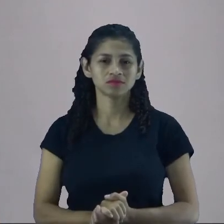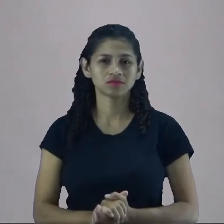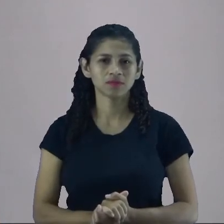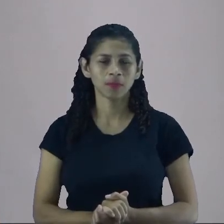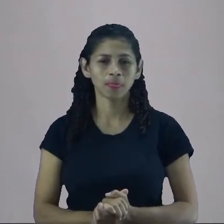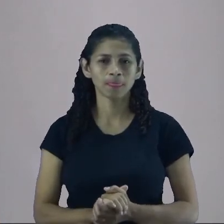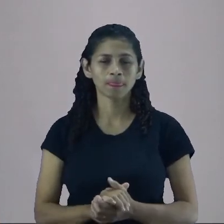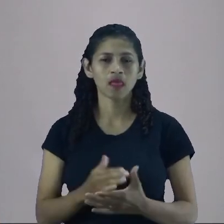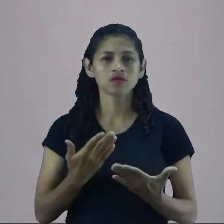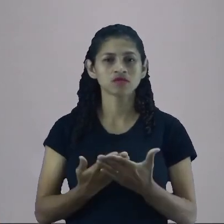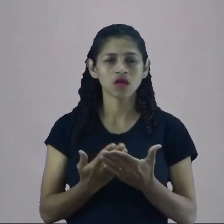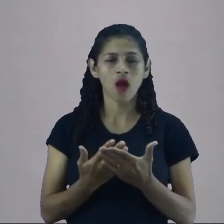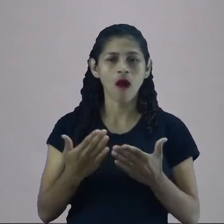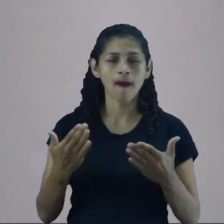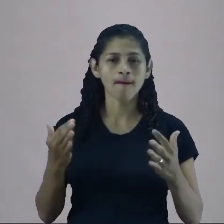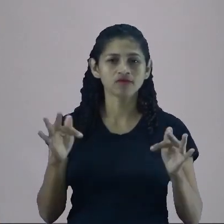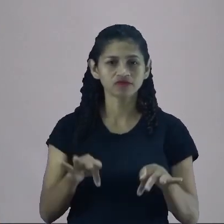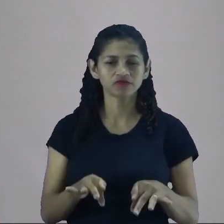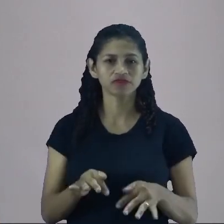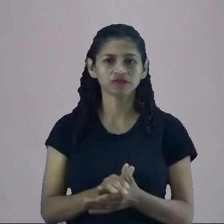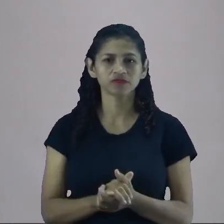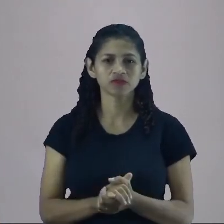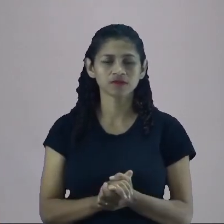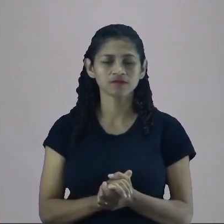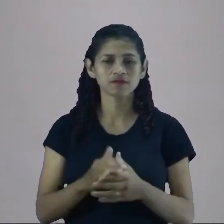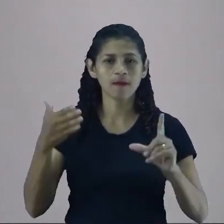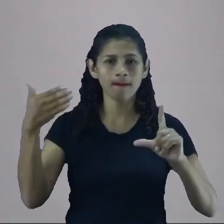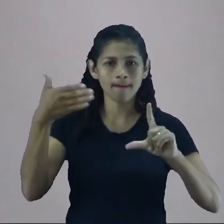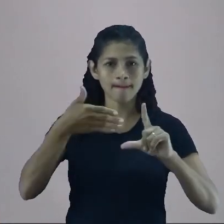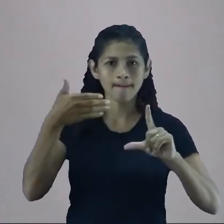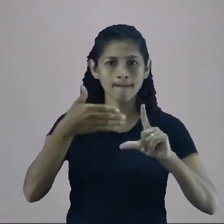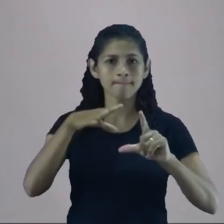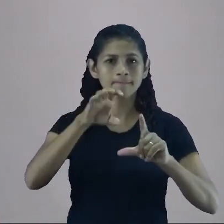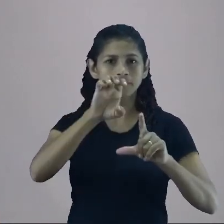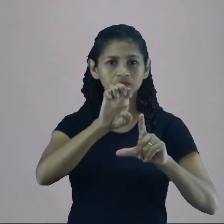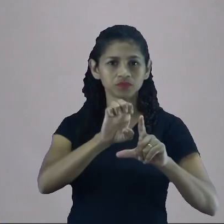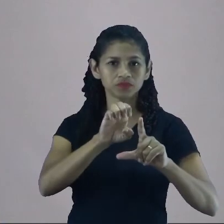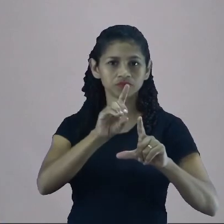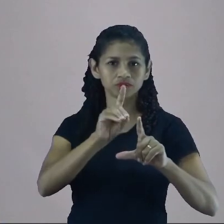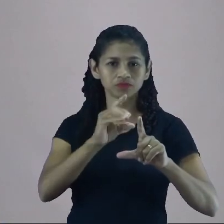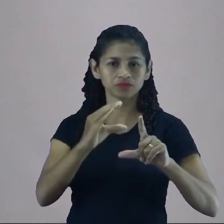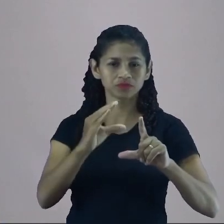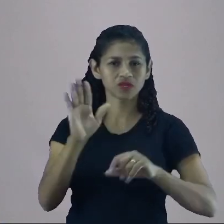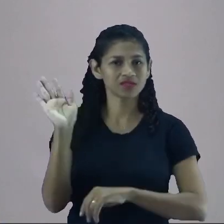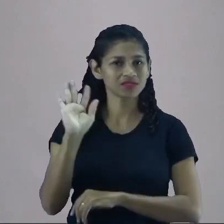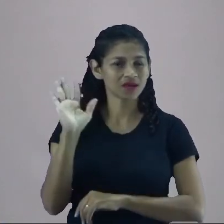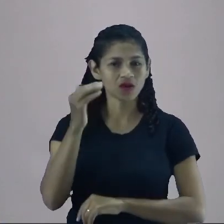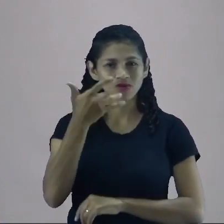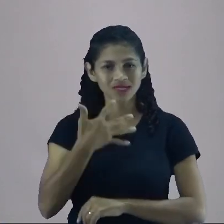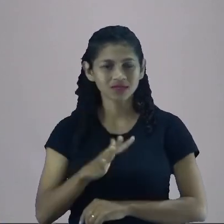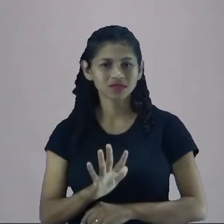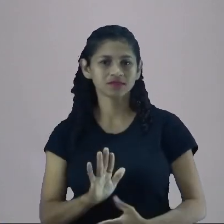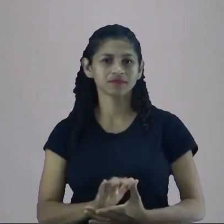aula vai ficando por aqui. E para essas e outras aulas, acesse a plataforma Eduque. Tchau, crianças!